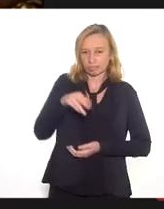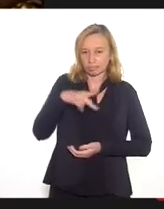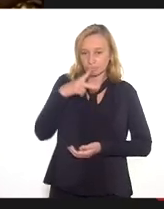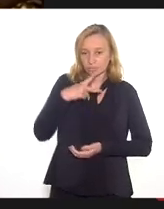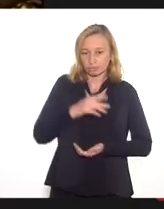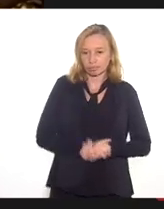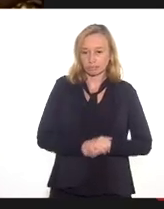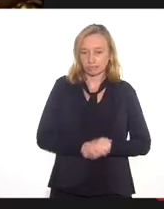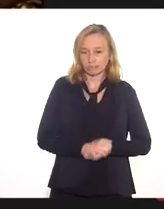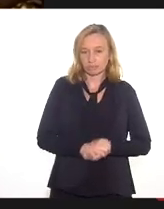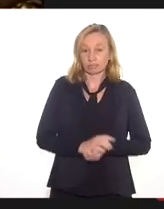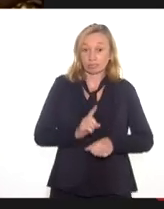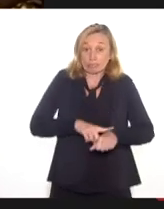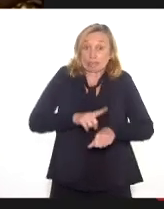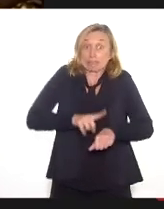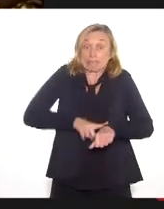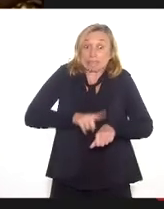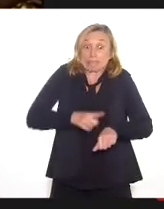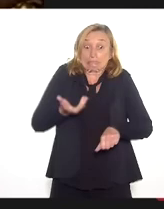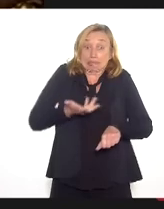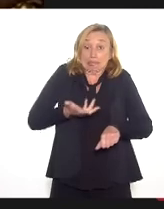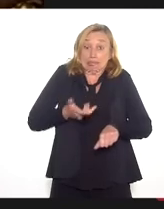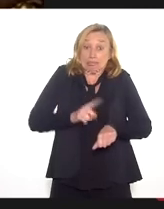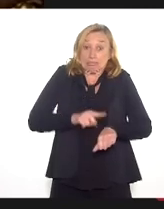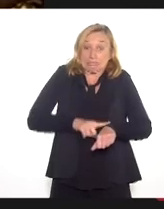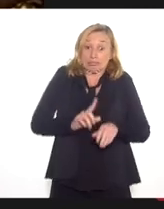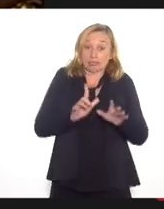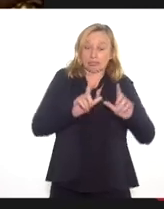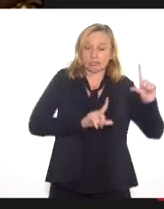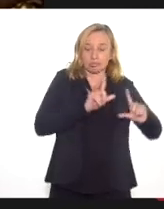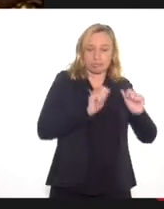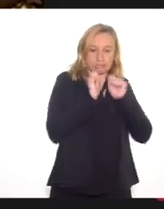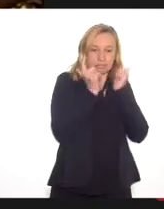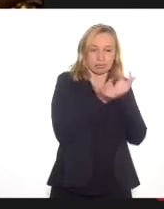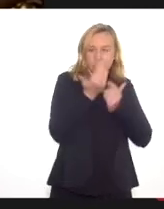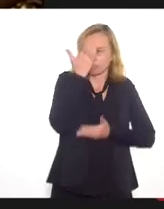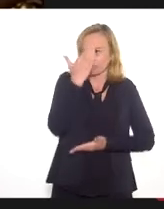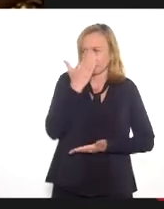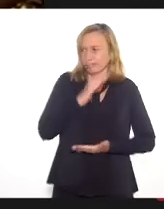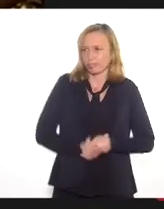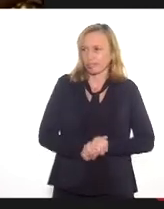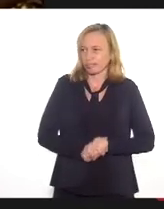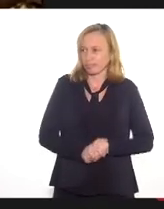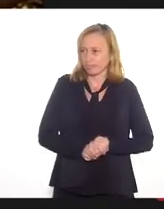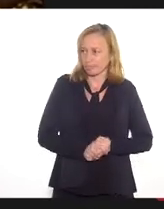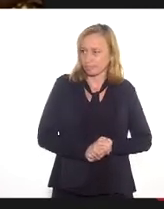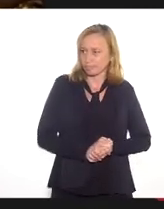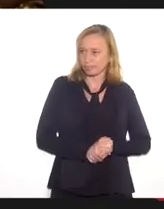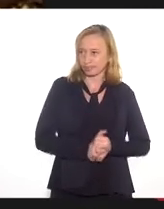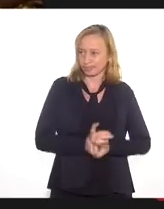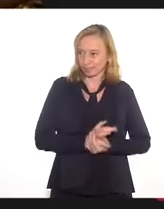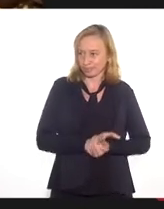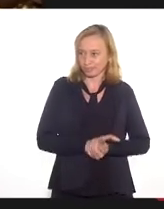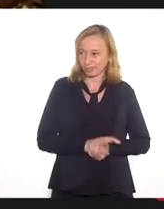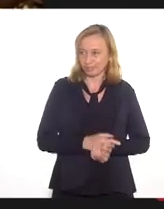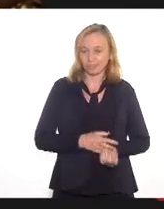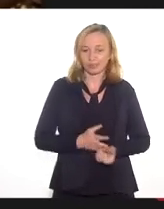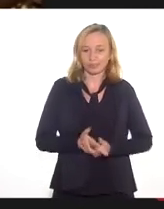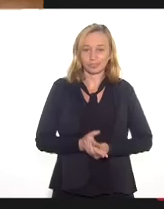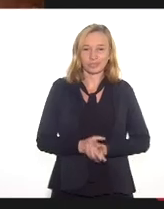suas considerações porque a gente tem que encerrar também pela TV Alerj muito obrigada e desculpe a corrida com o tempo